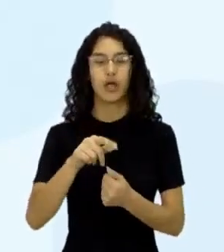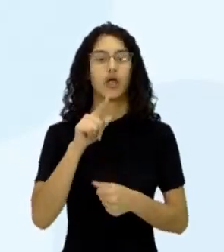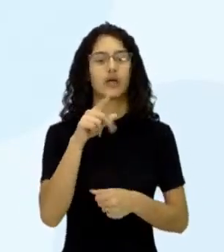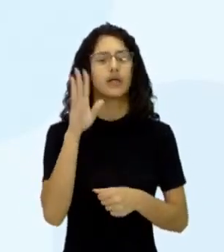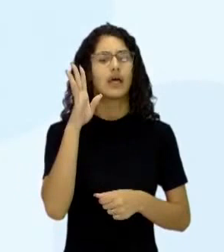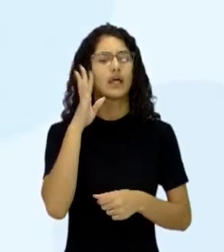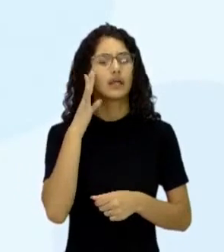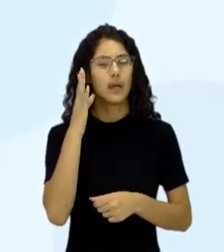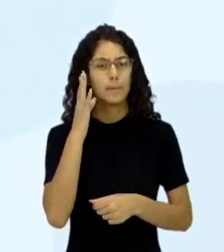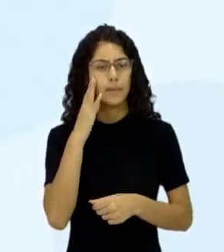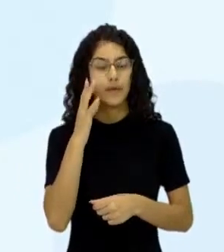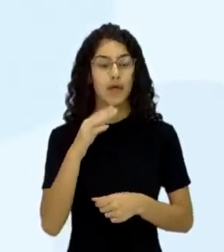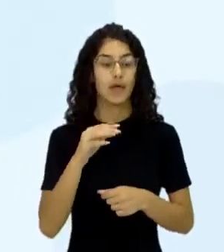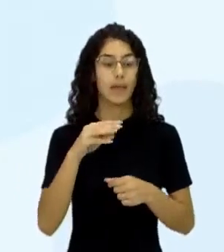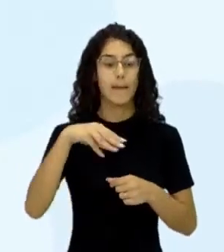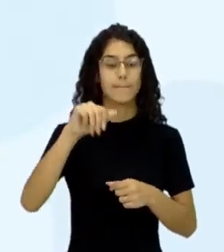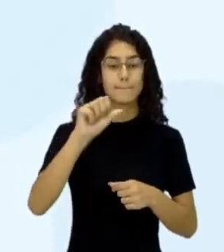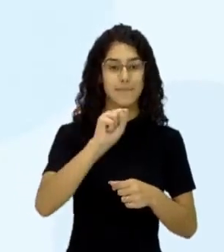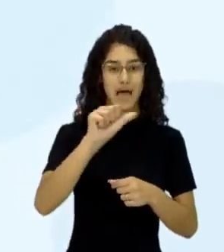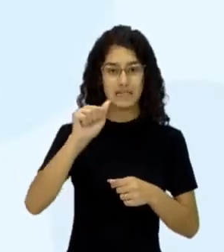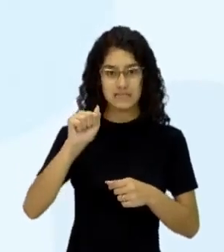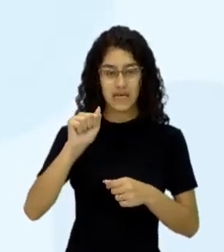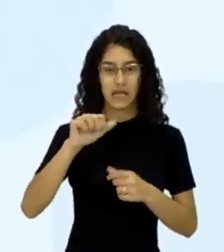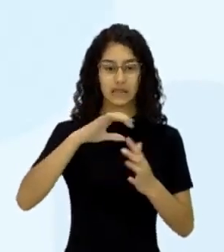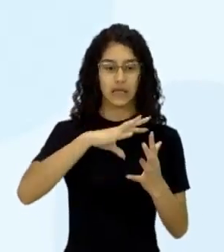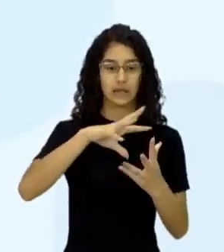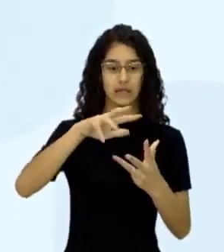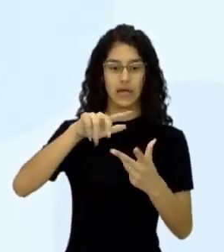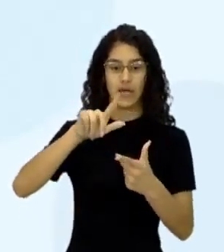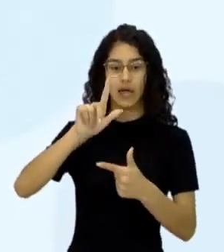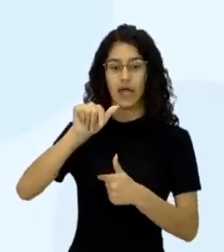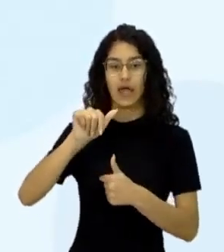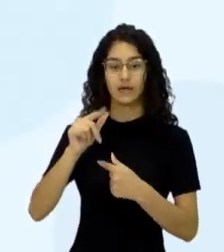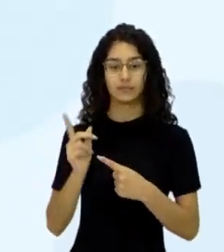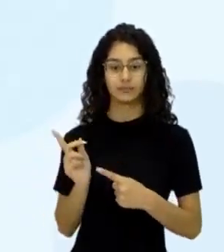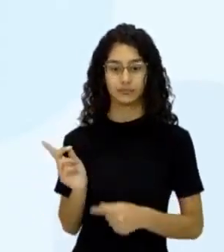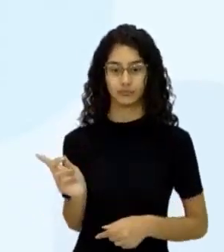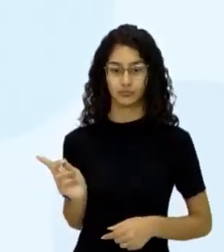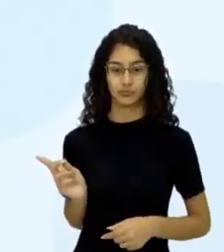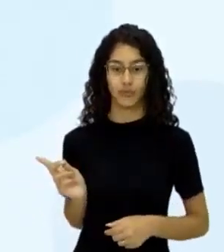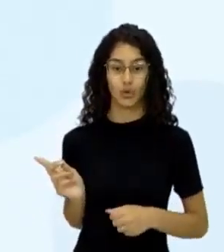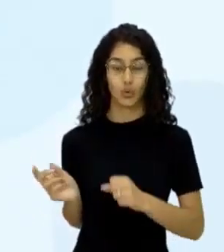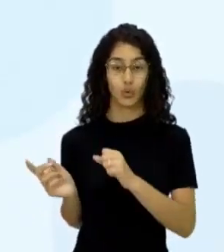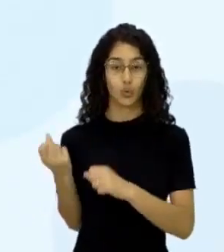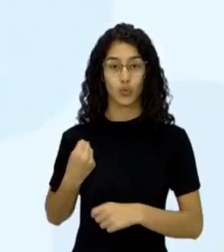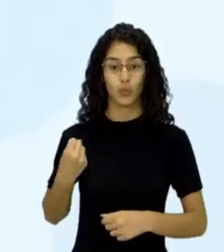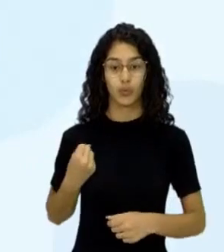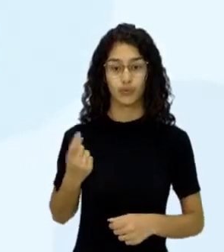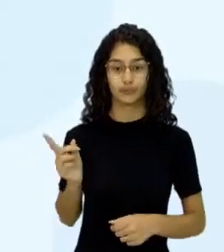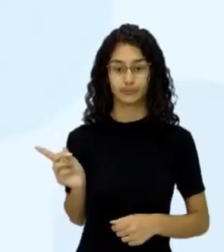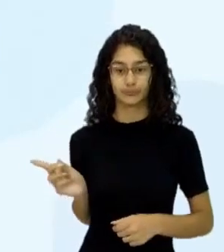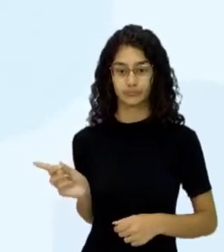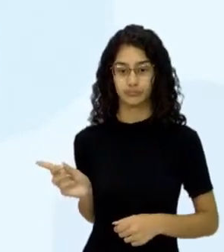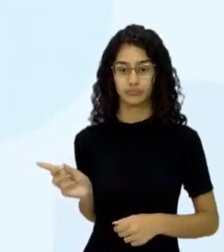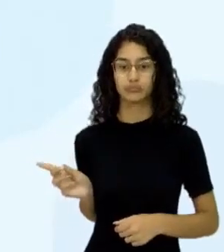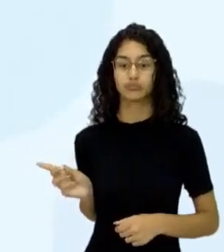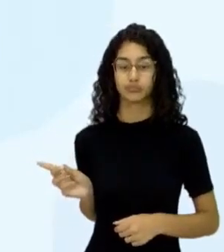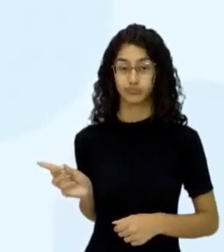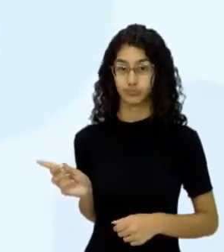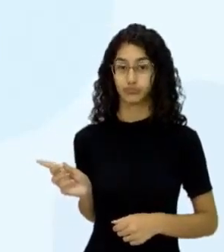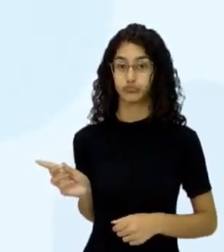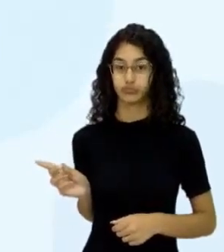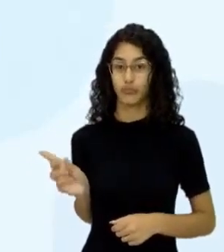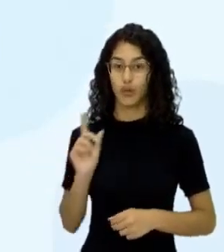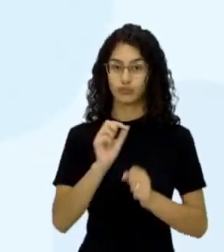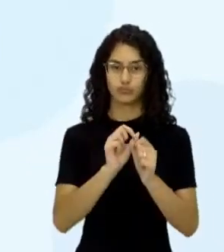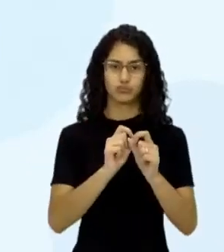vocês sabiam que a massa da Terra, né, é cerca desse número todo aí que está na TV para vocês, quilogramas? É um